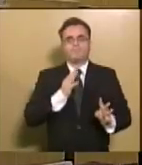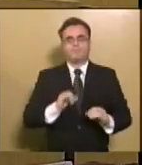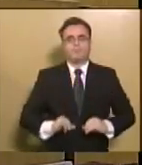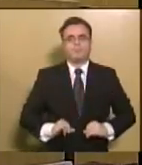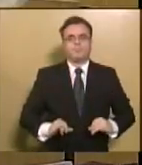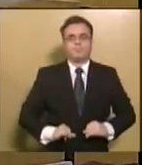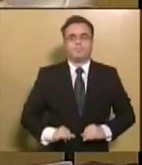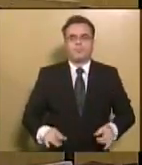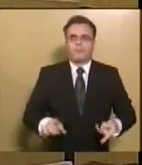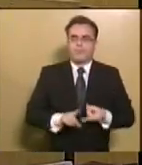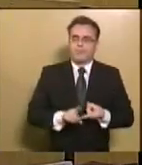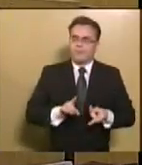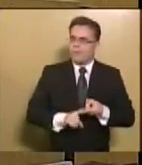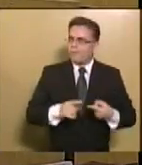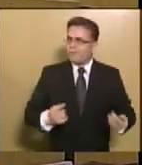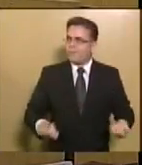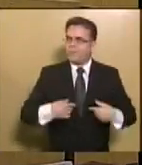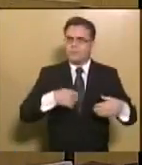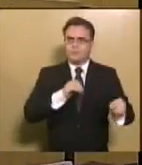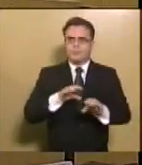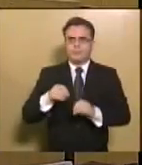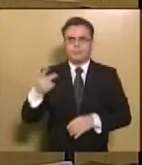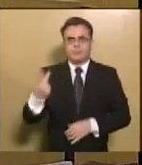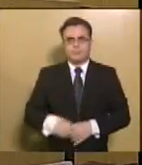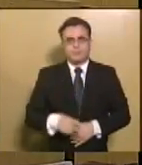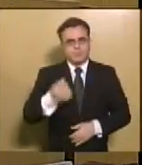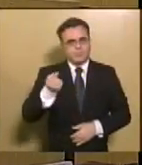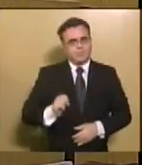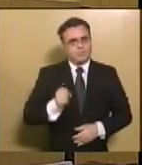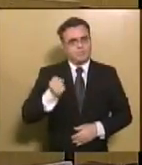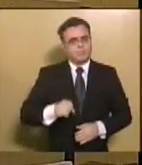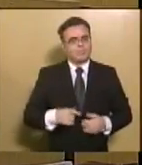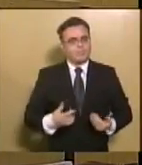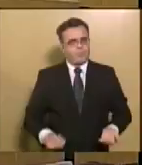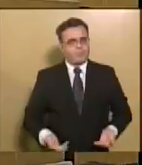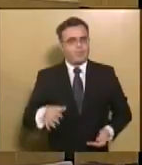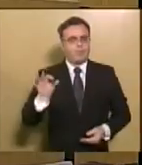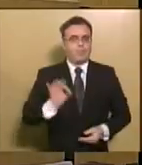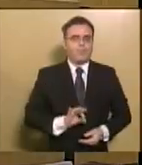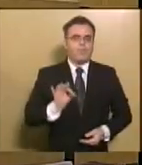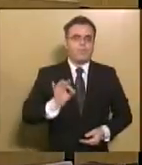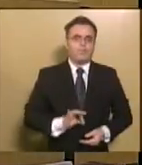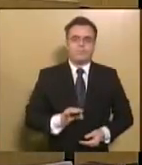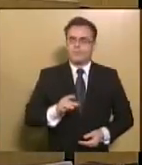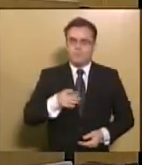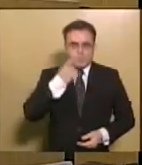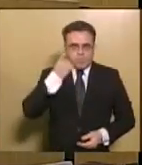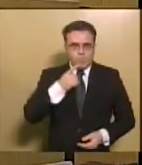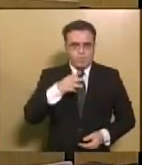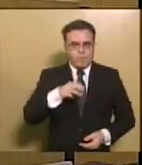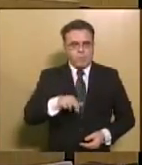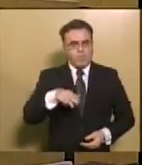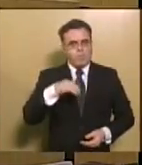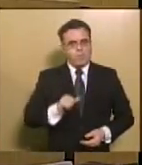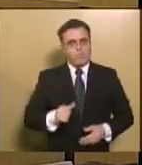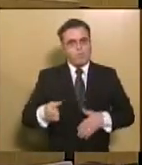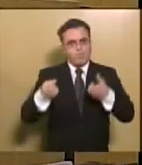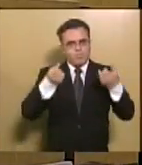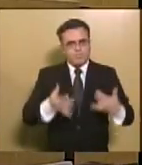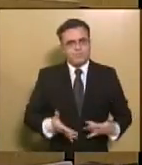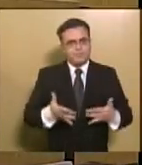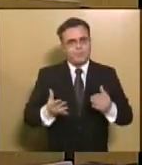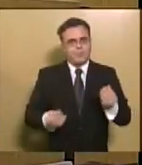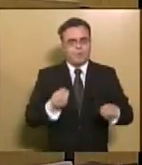questão também da educação do Estado de Sergipe, que os nossos índices, e aí a deputada Maria, na sua fala, vai falar também